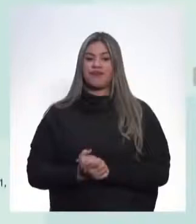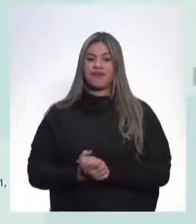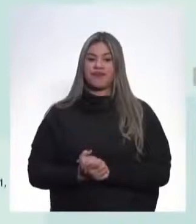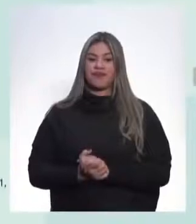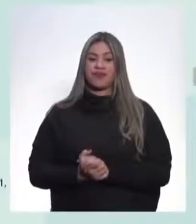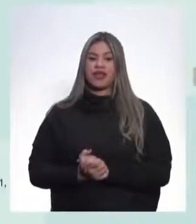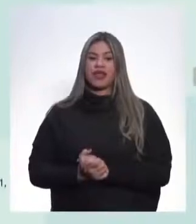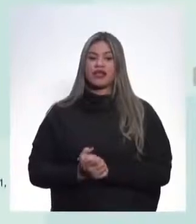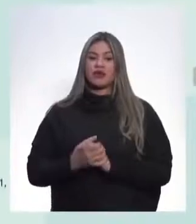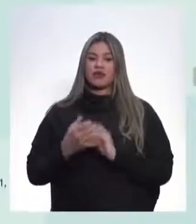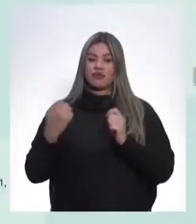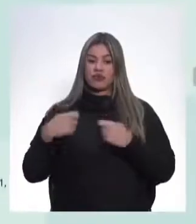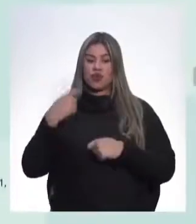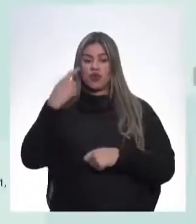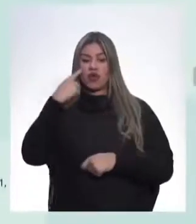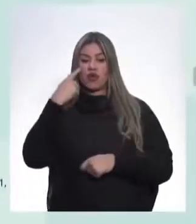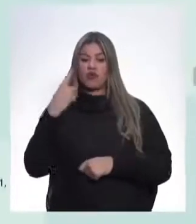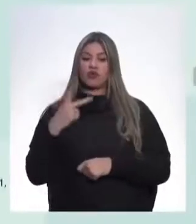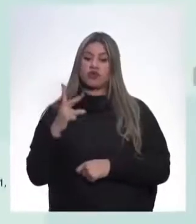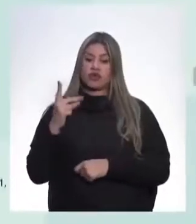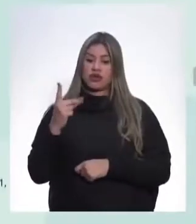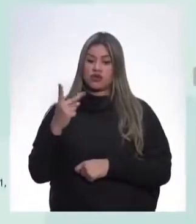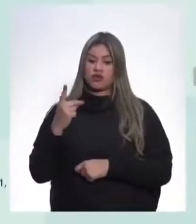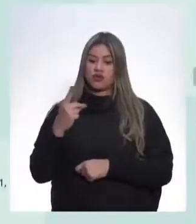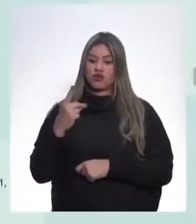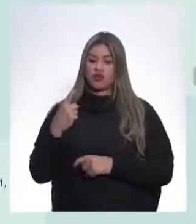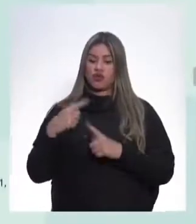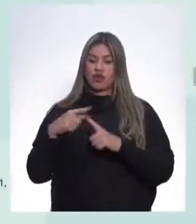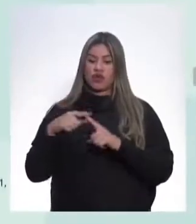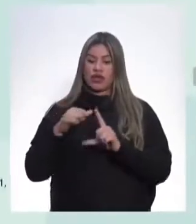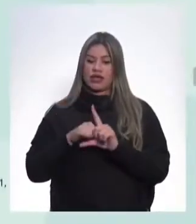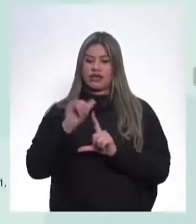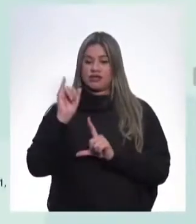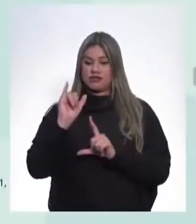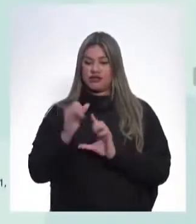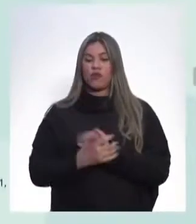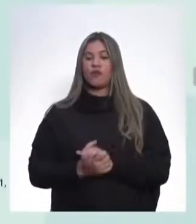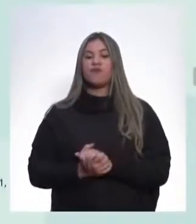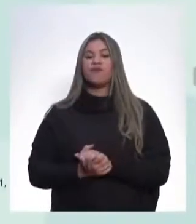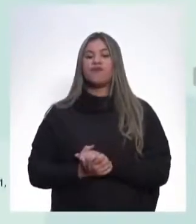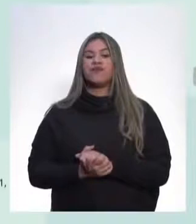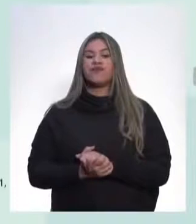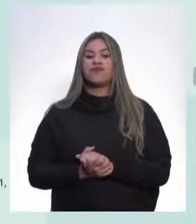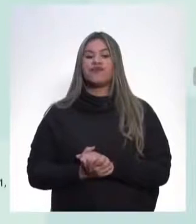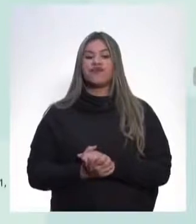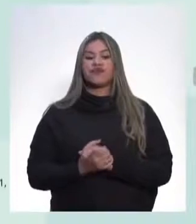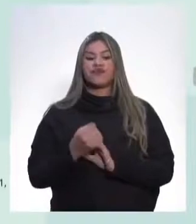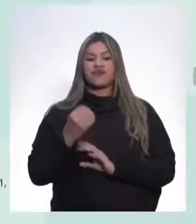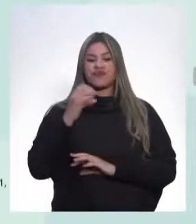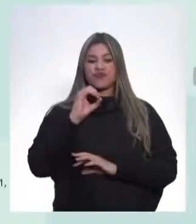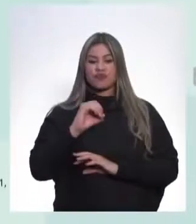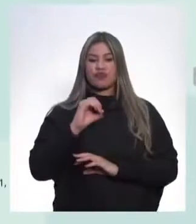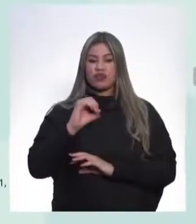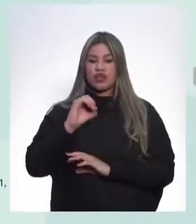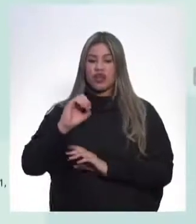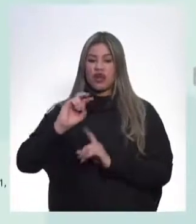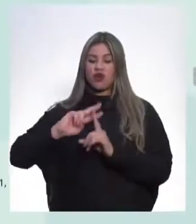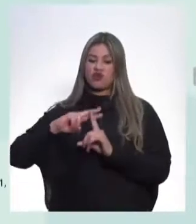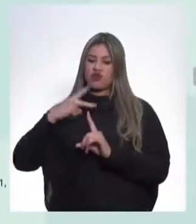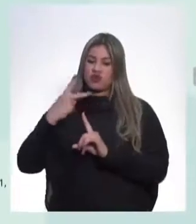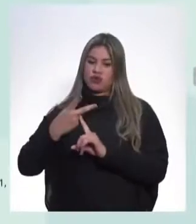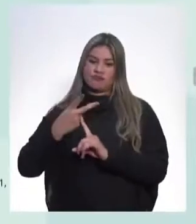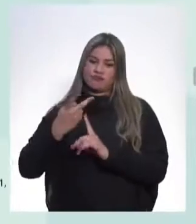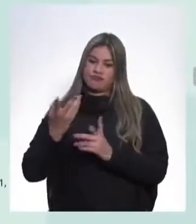valor, correto? Porque o primeiro é x, o segundo é y. Então, se eu pensar 0, dobro